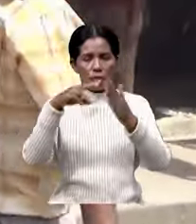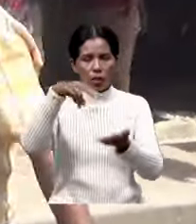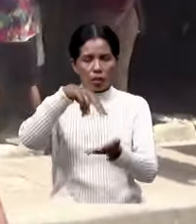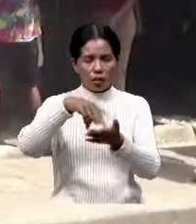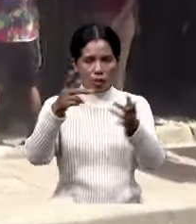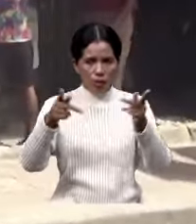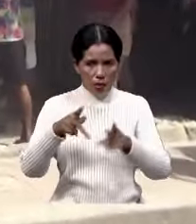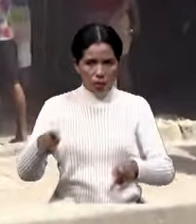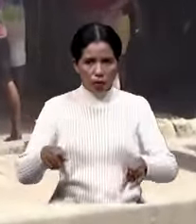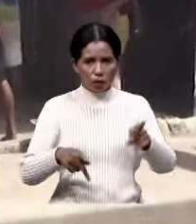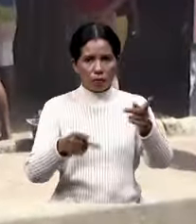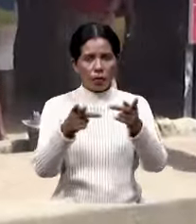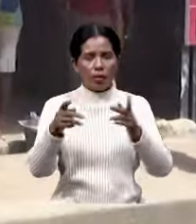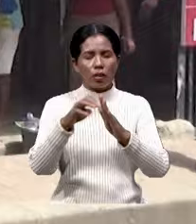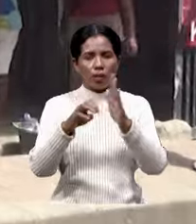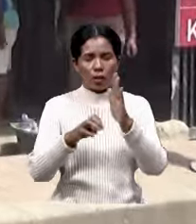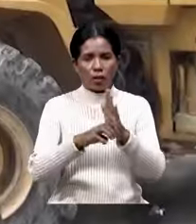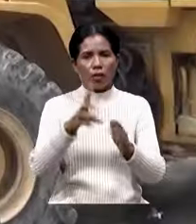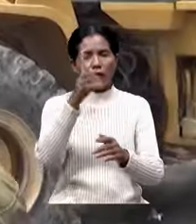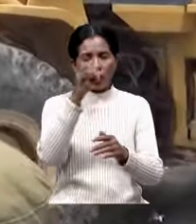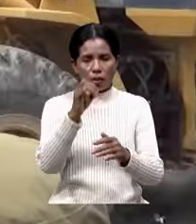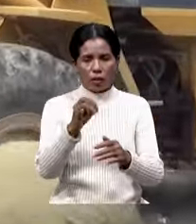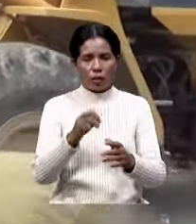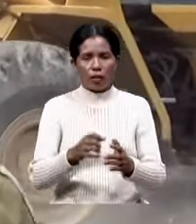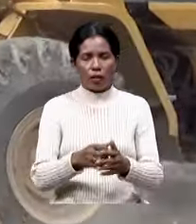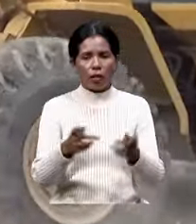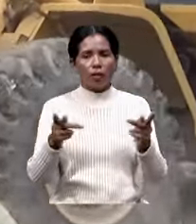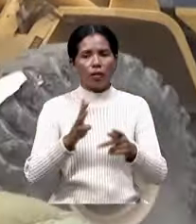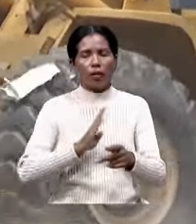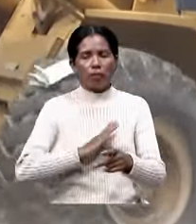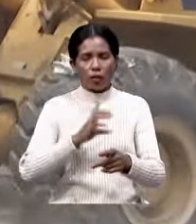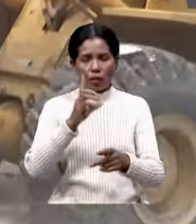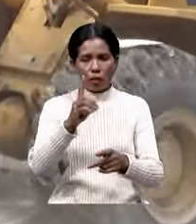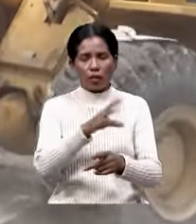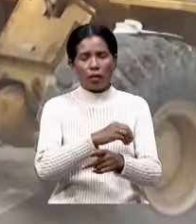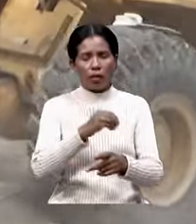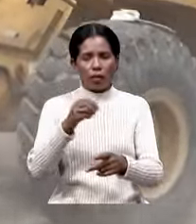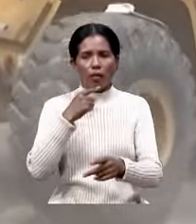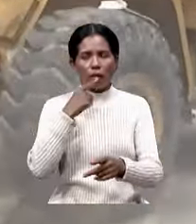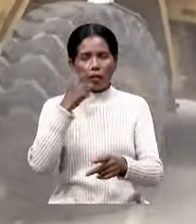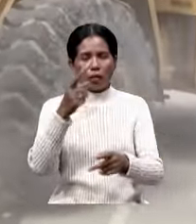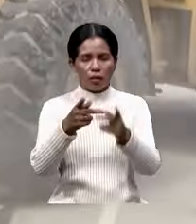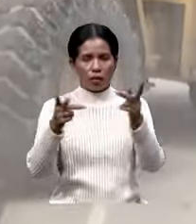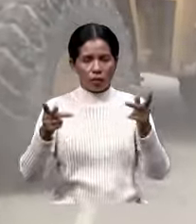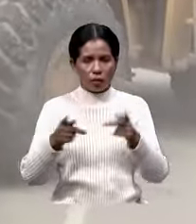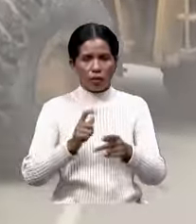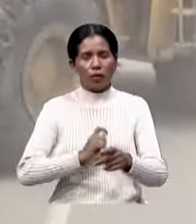espasu publiku no rai estado iha kapital dili makanesan iha area bidau senggol aitara klaran rai kotu to